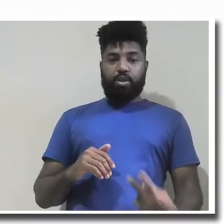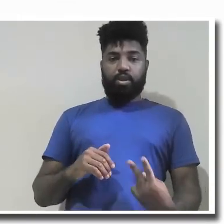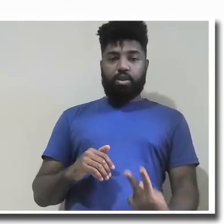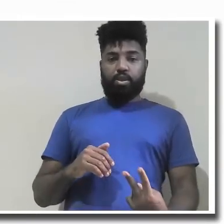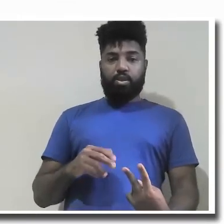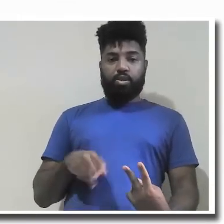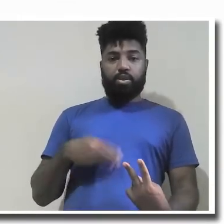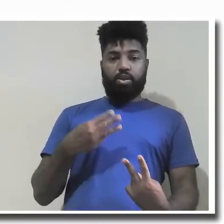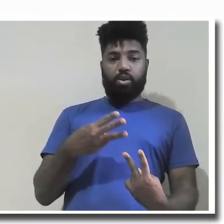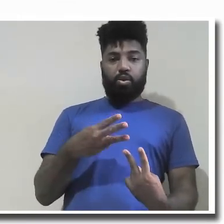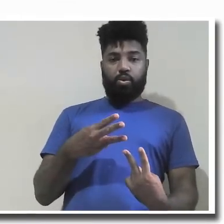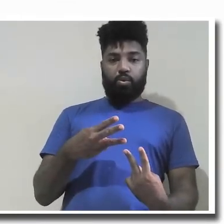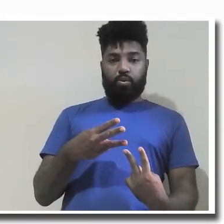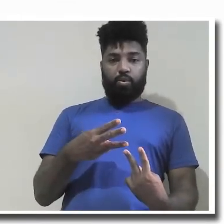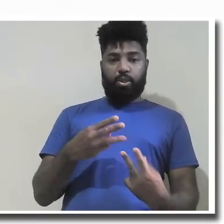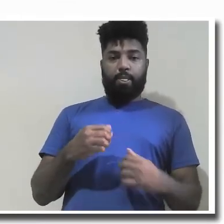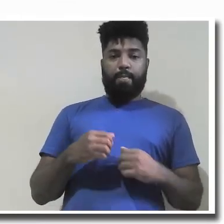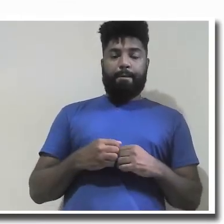cubo.